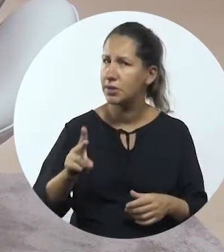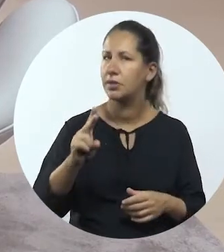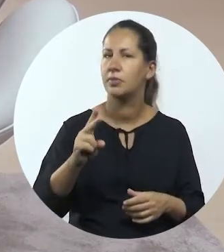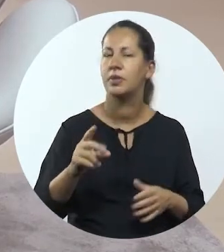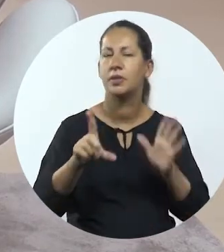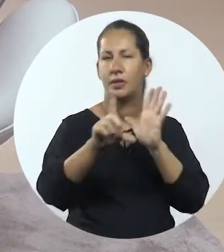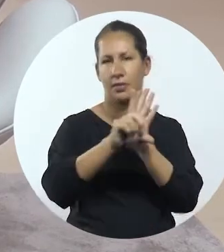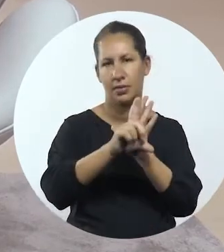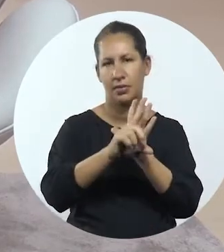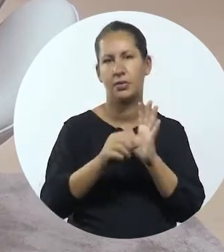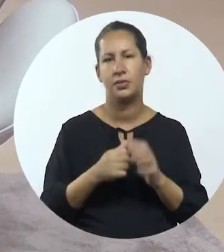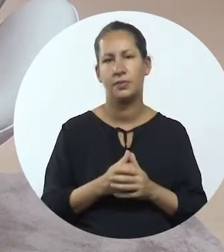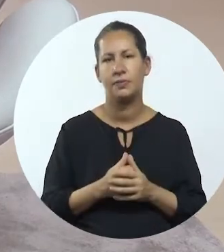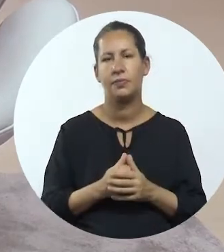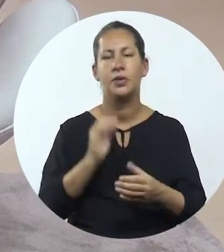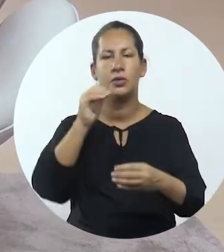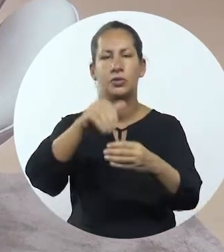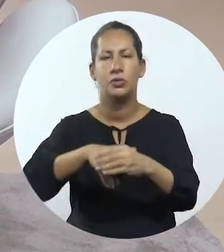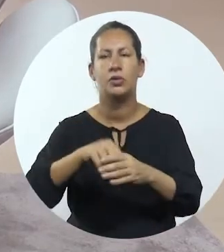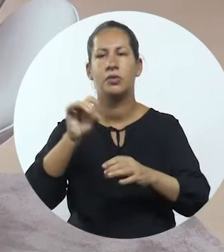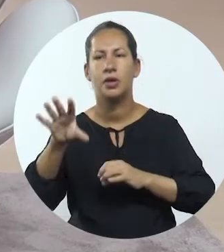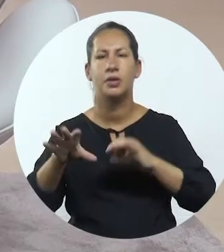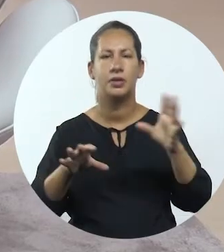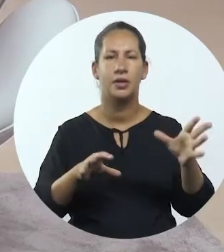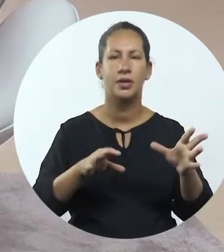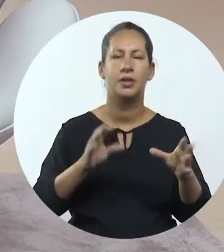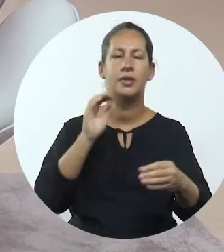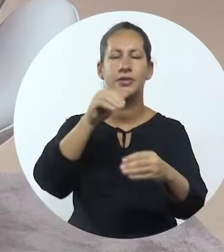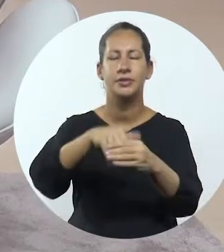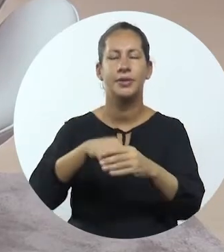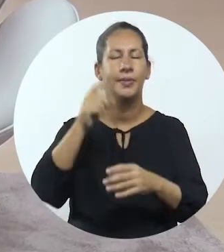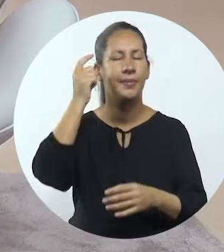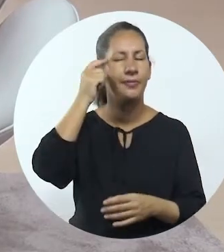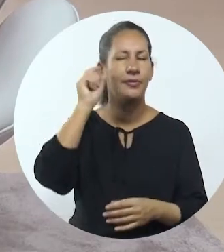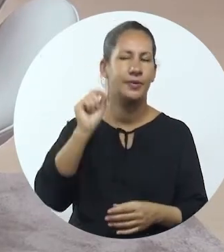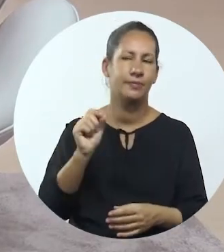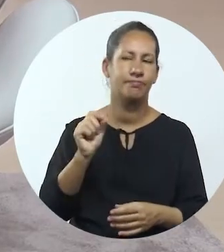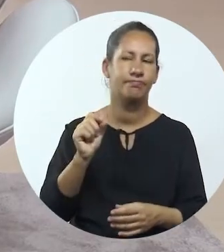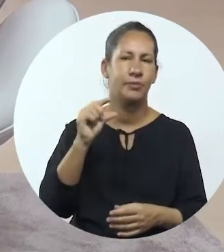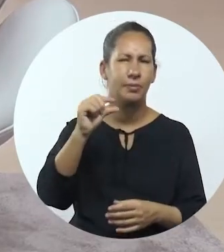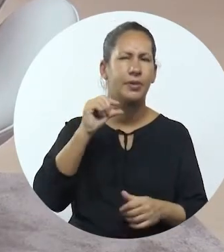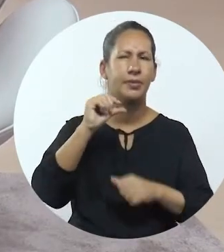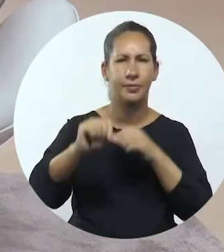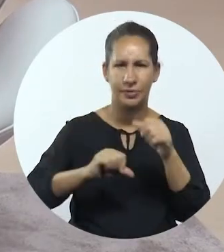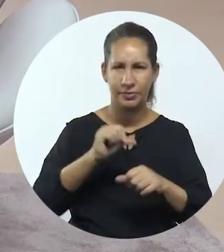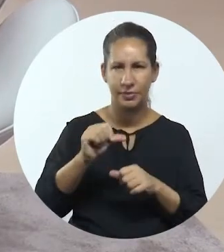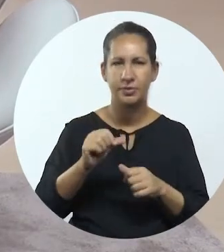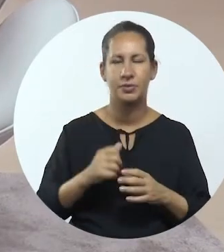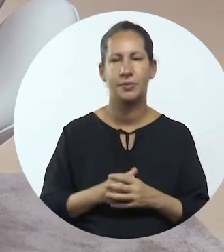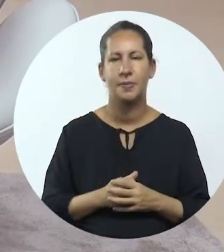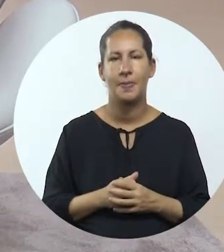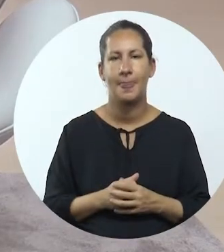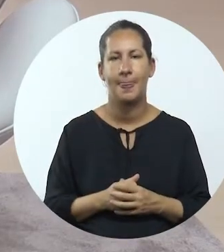ocorrem na lei eleitoral, né? A cada eleição a gente observa que existe uma pequena modificação.